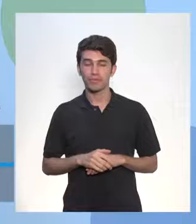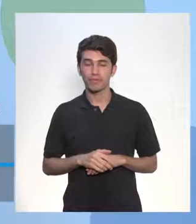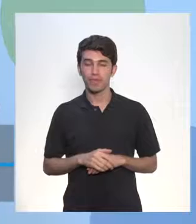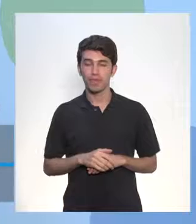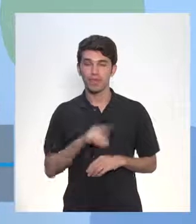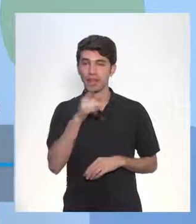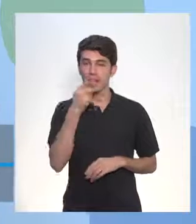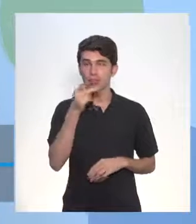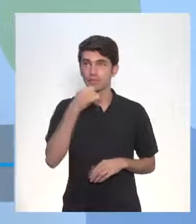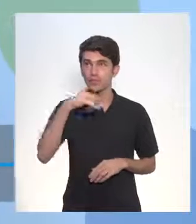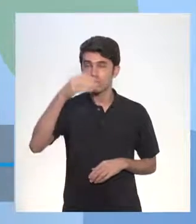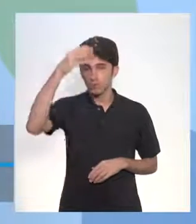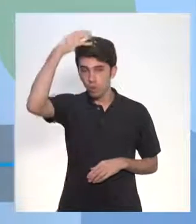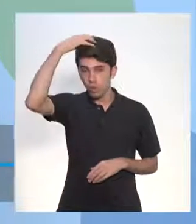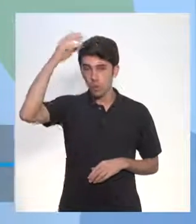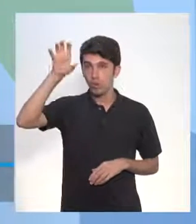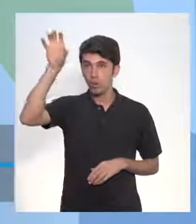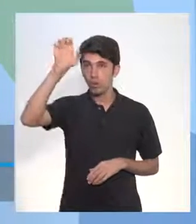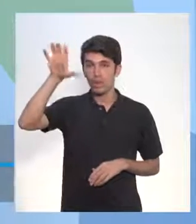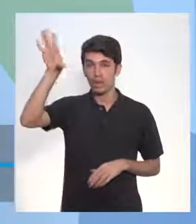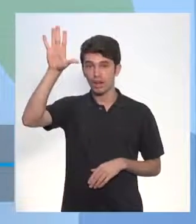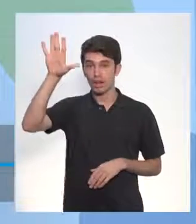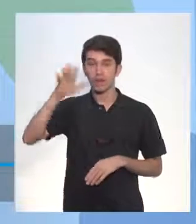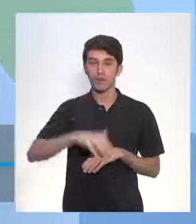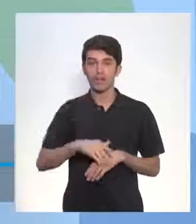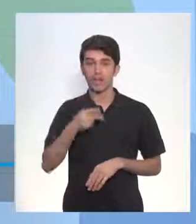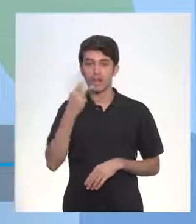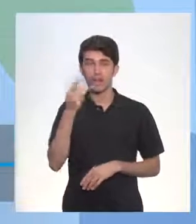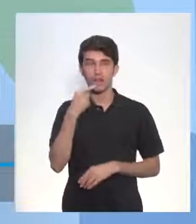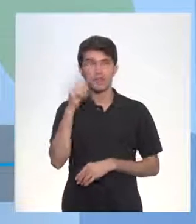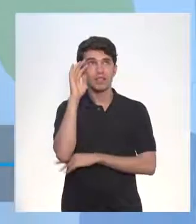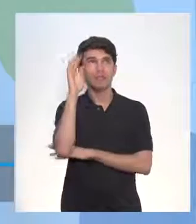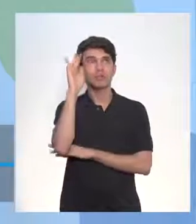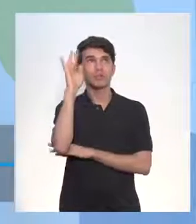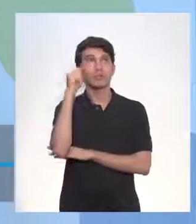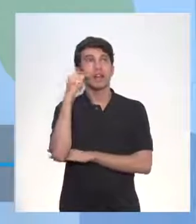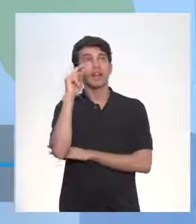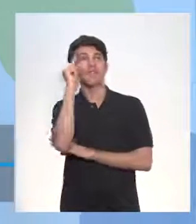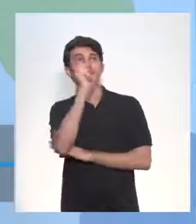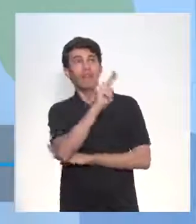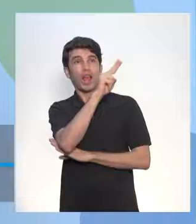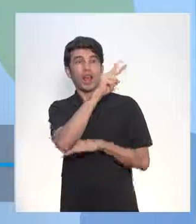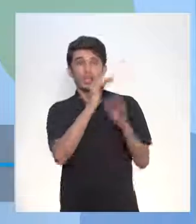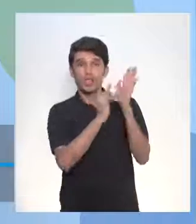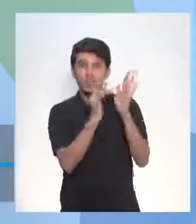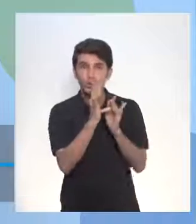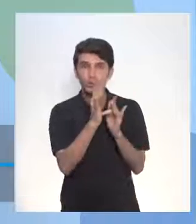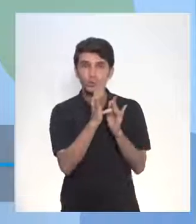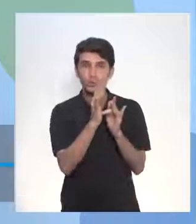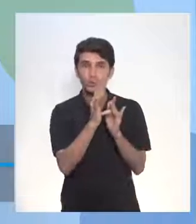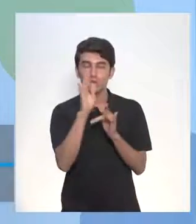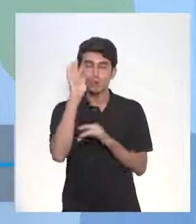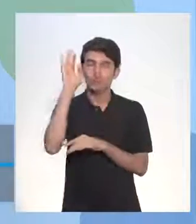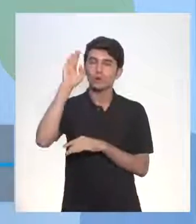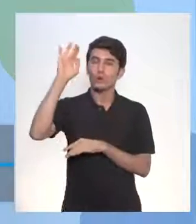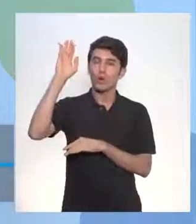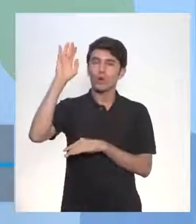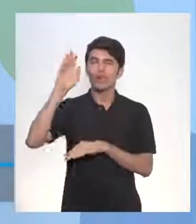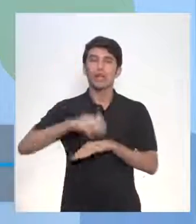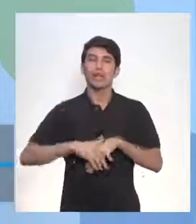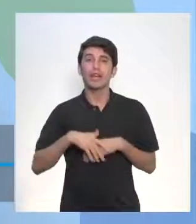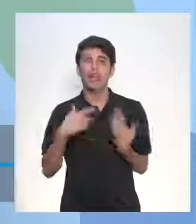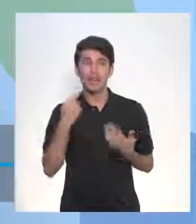Europa teve um sonho, que ele via o menino Jesus no sonho dele. E a cruzada acontecendo, ele entendeu que aquilo era um